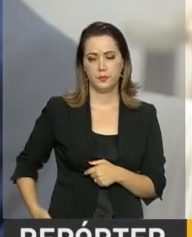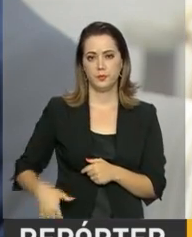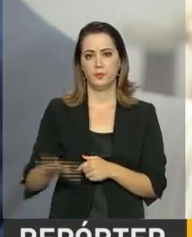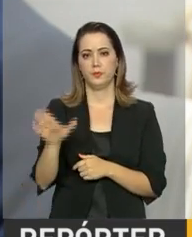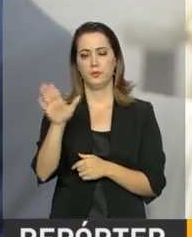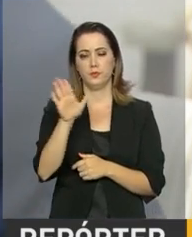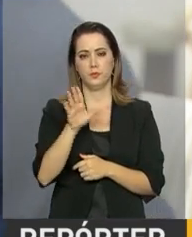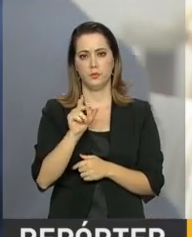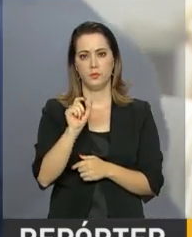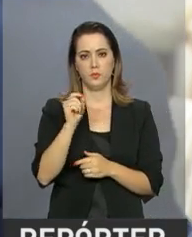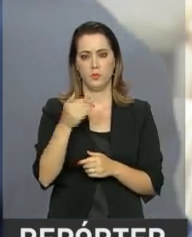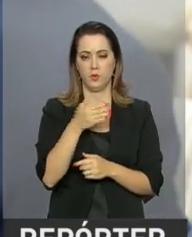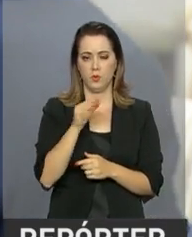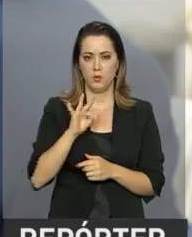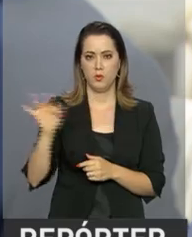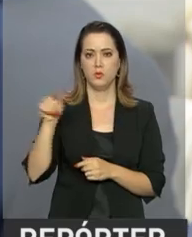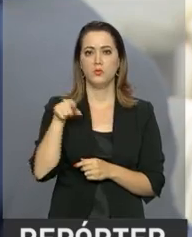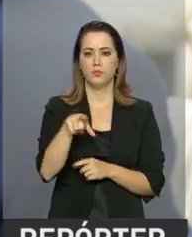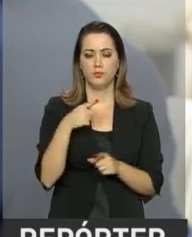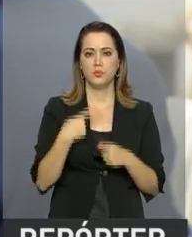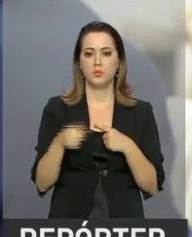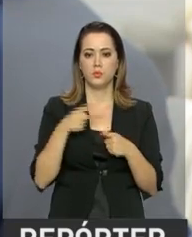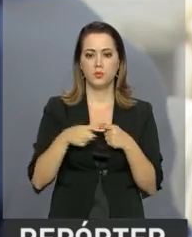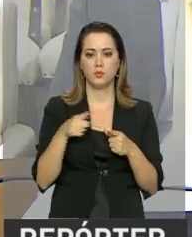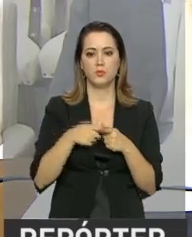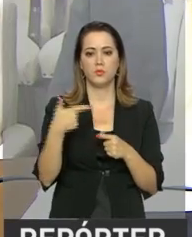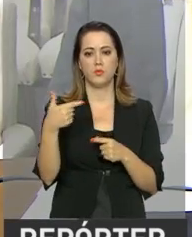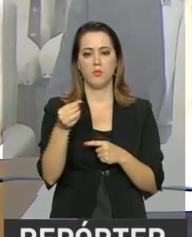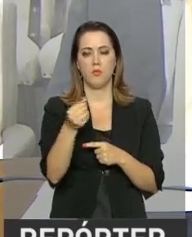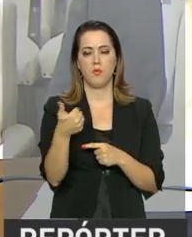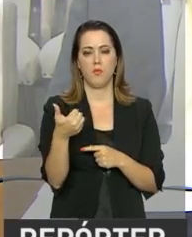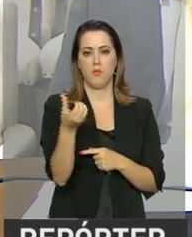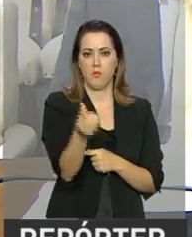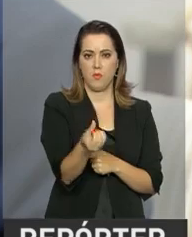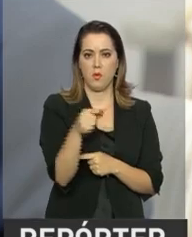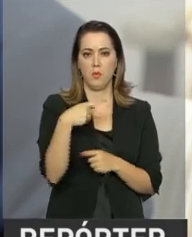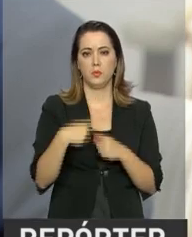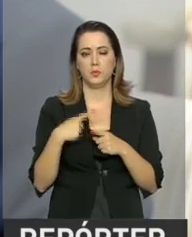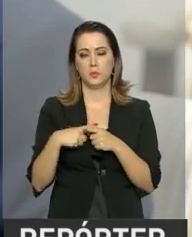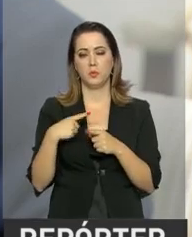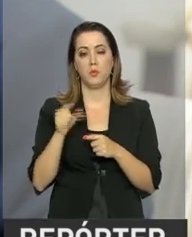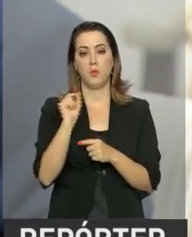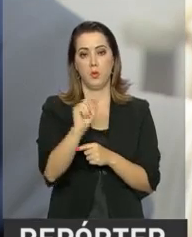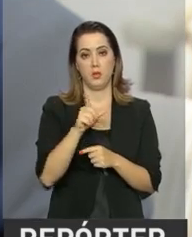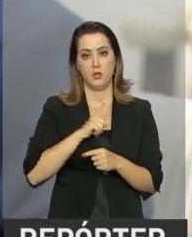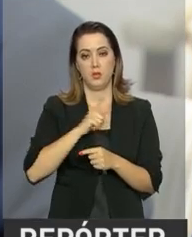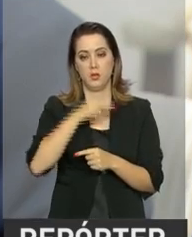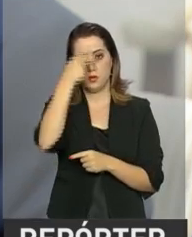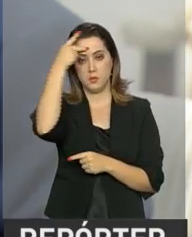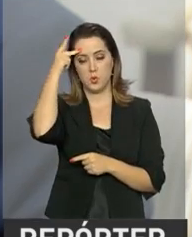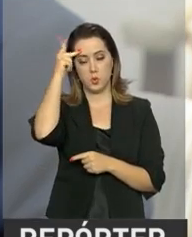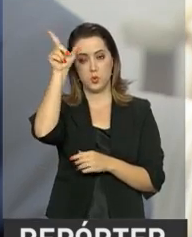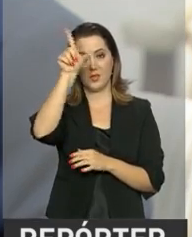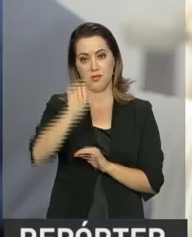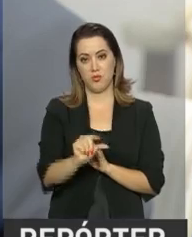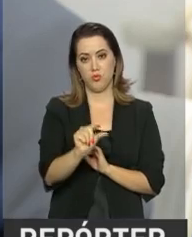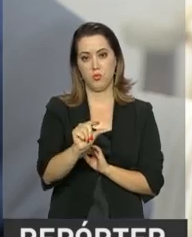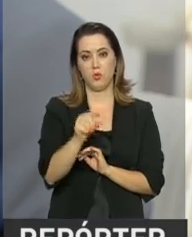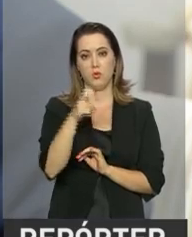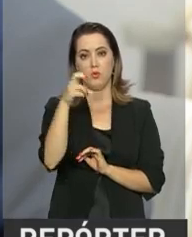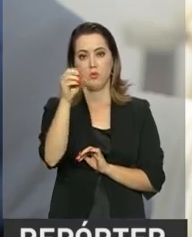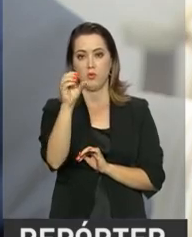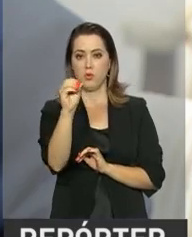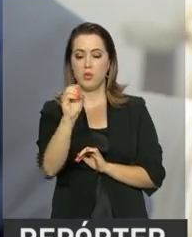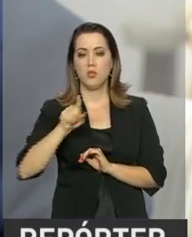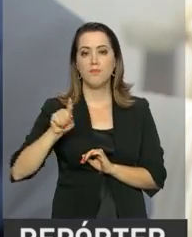central, e isso se acentuou bastante em 2016. O número de contribuintes se reduz em 500 mil aproximadamente esse ano,